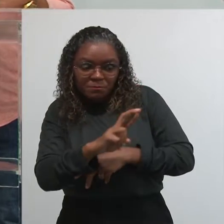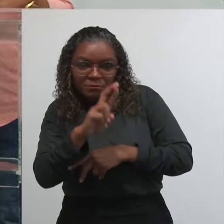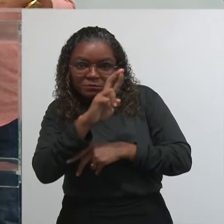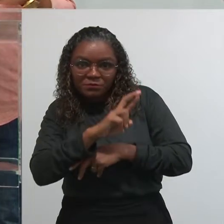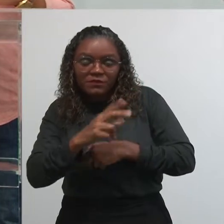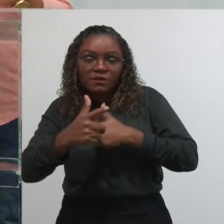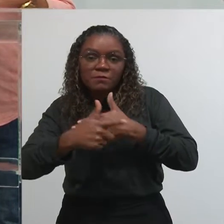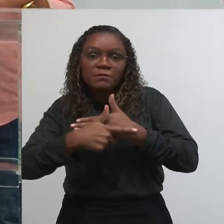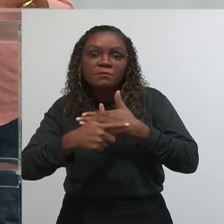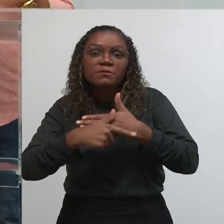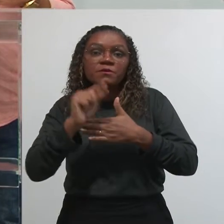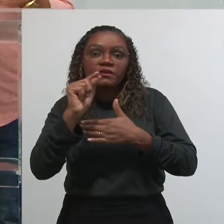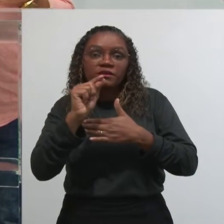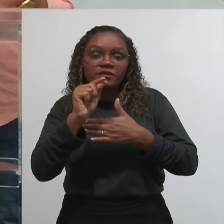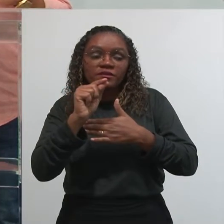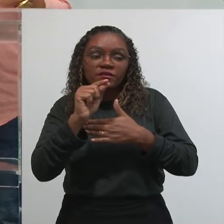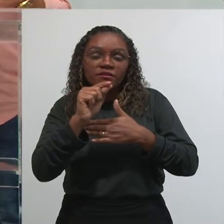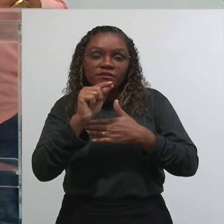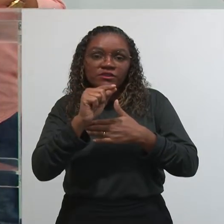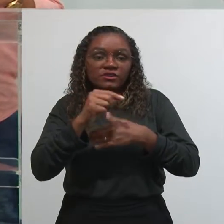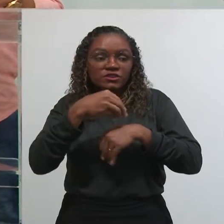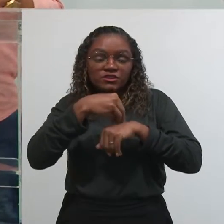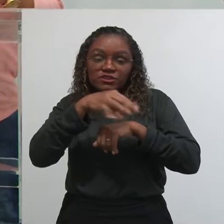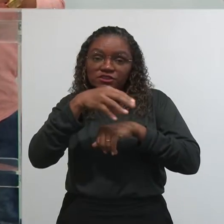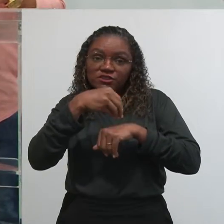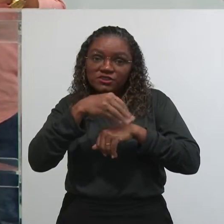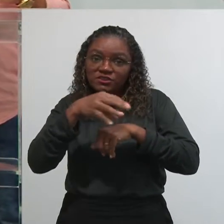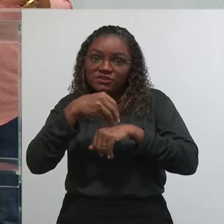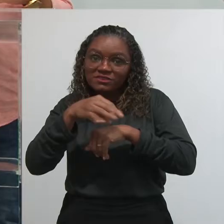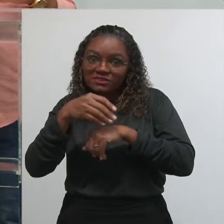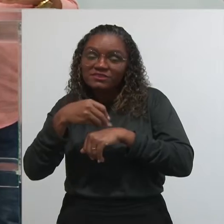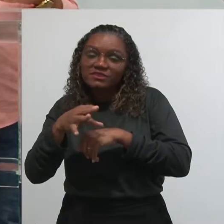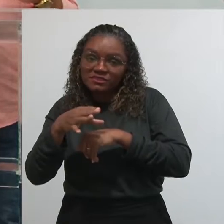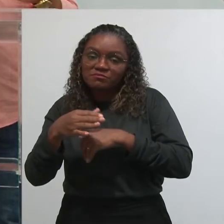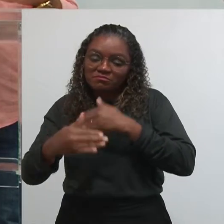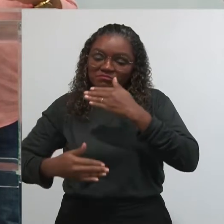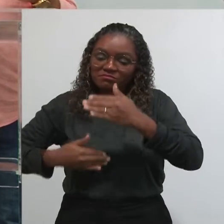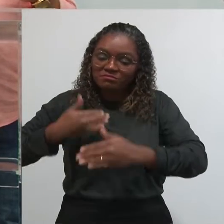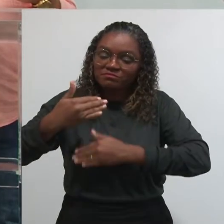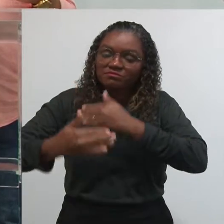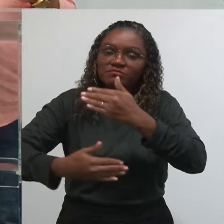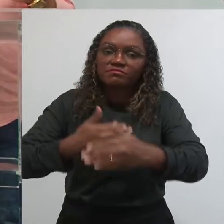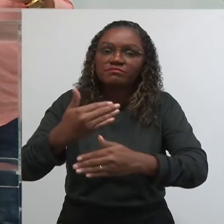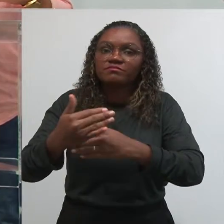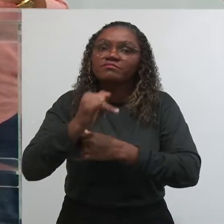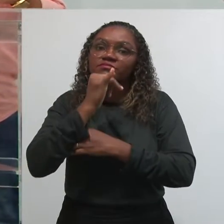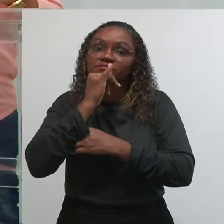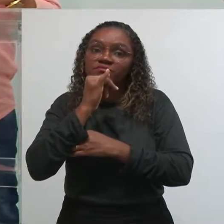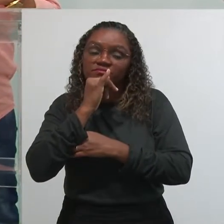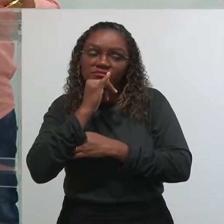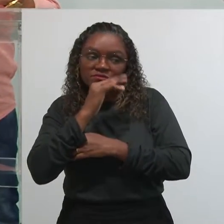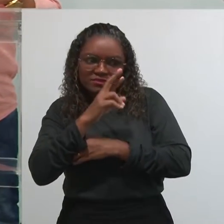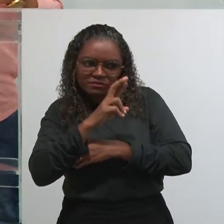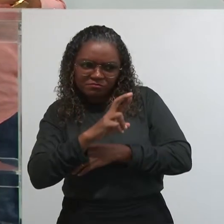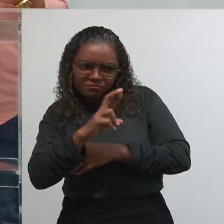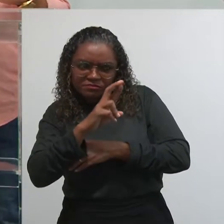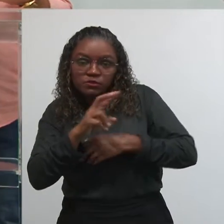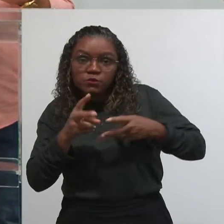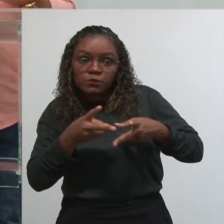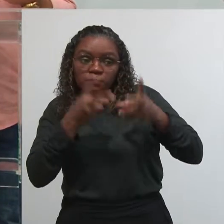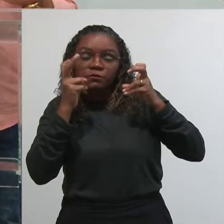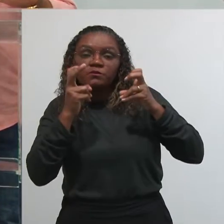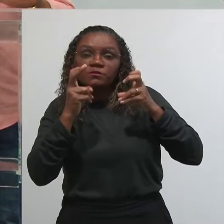papel de redirecionamento ao longo do processo. Uma vez que, ao monitorar, se identificou